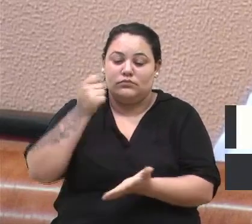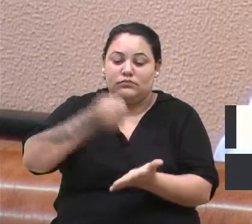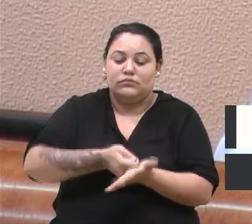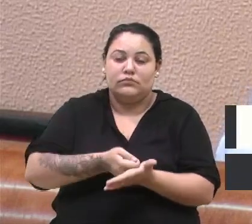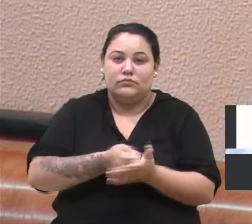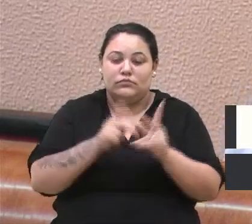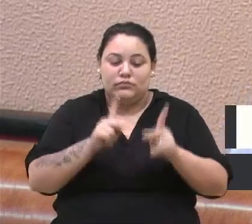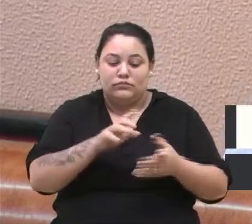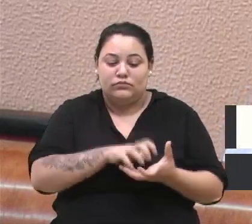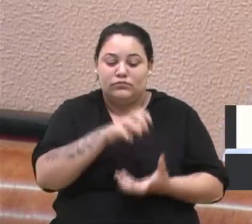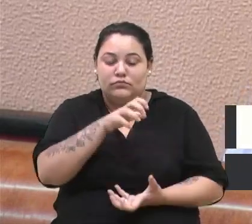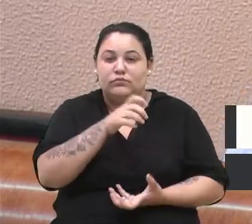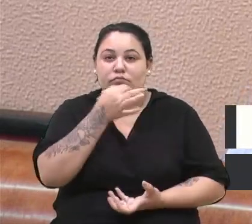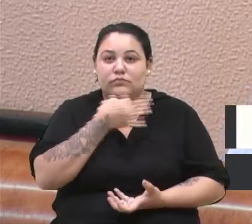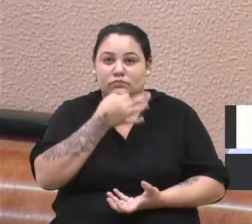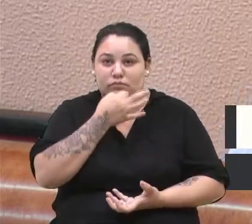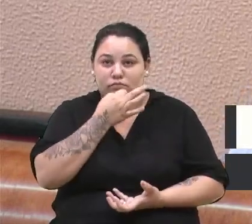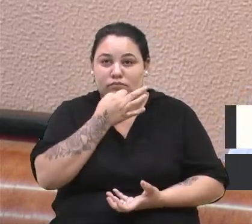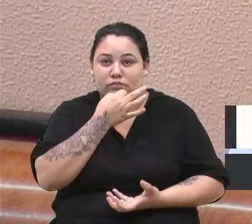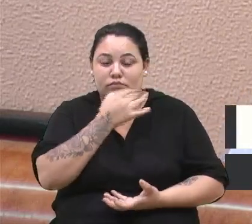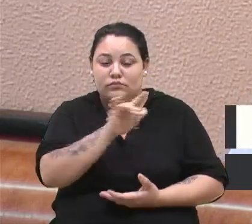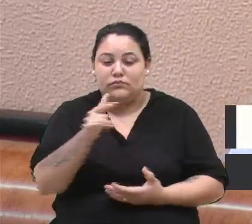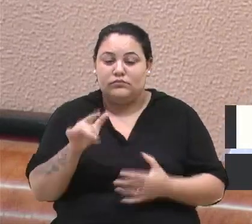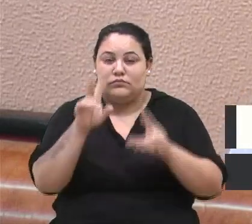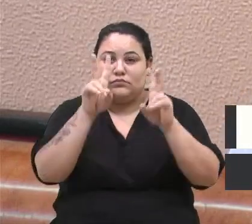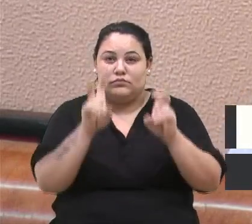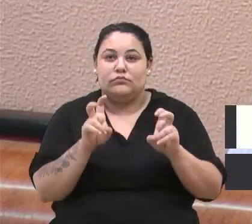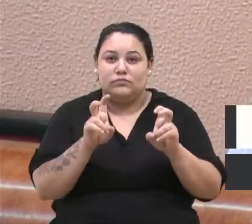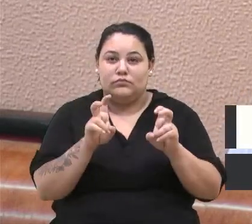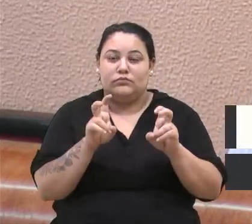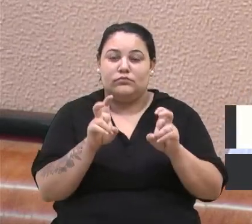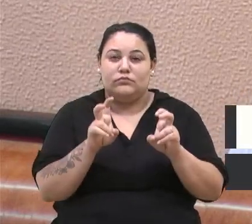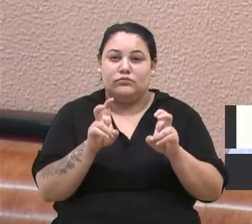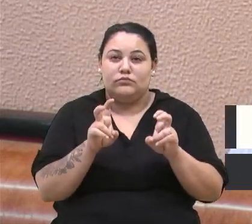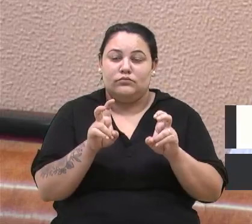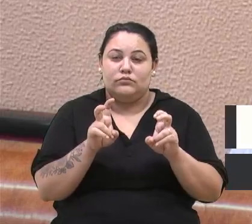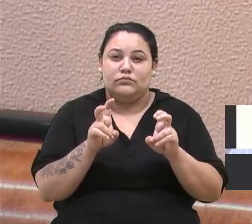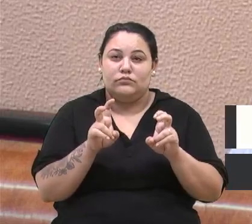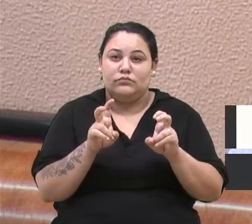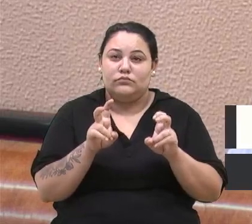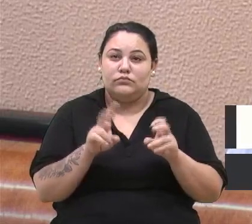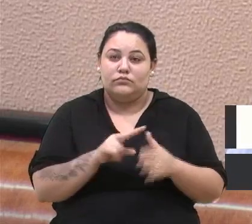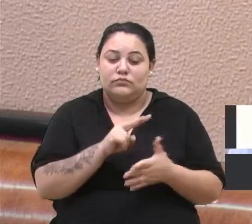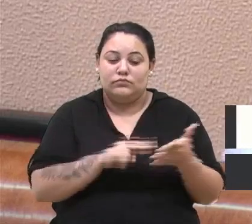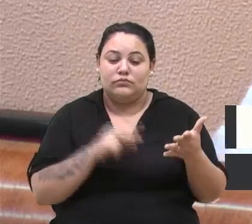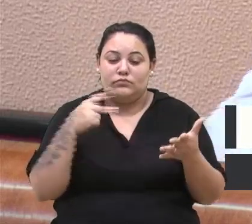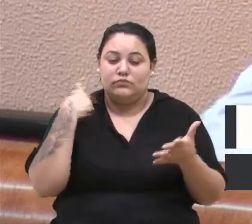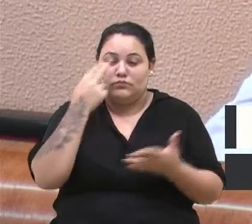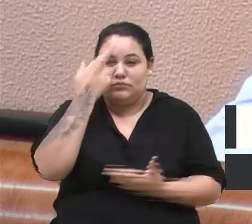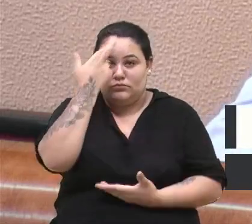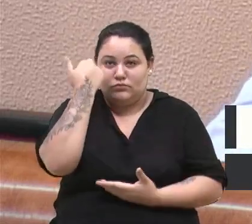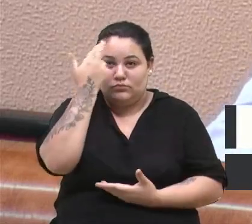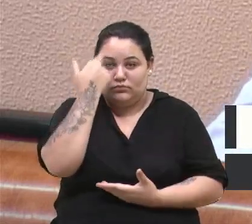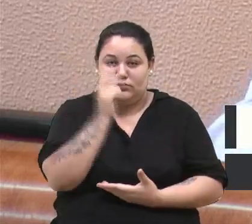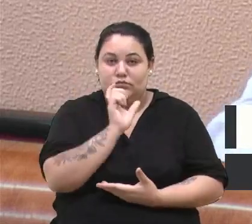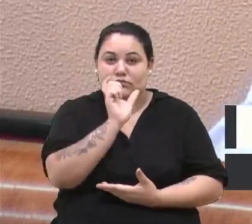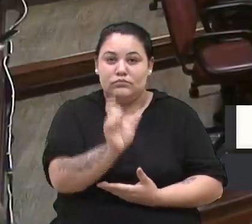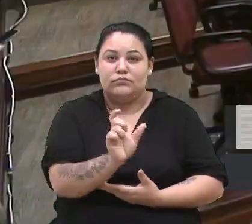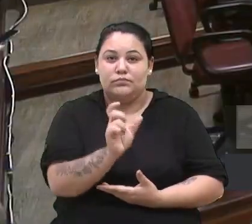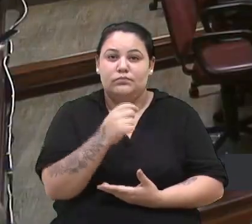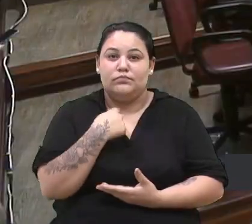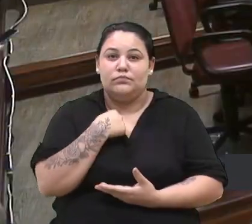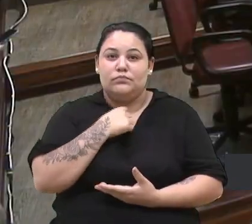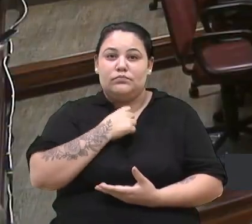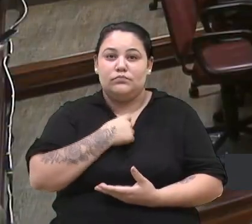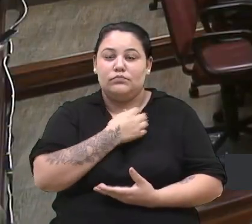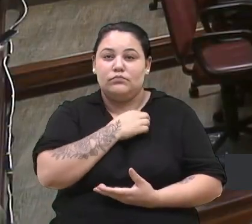Sul e da outras providências. Vereador relator, Rafael Boleno, com a palavra. Senhor